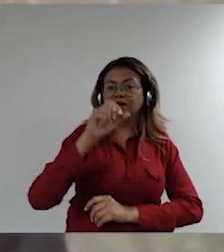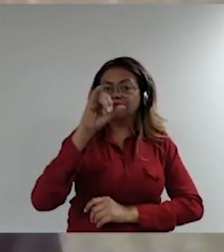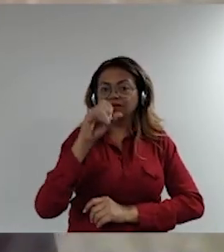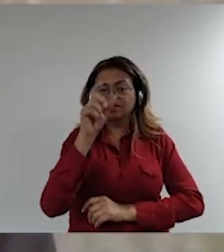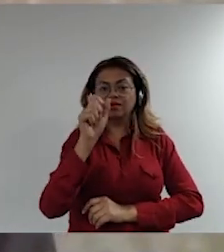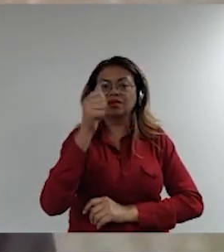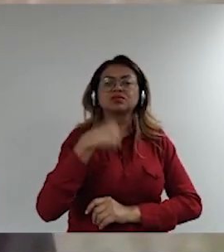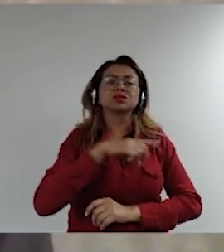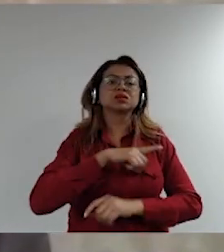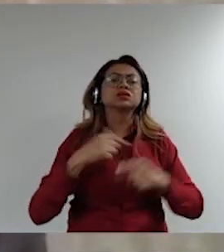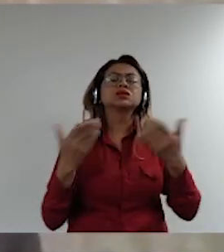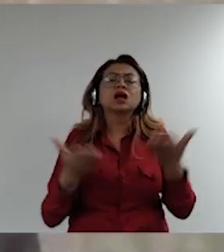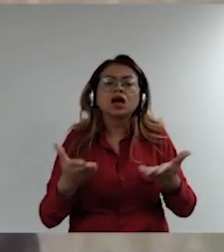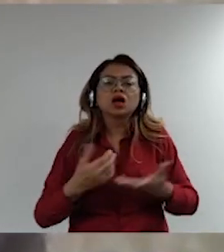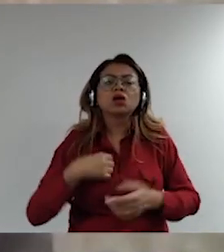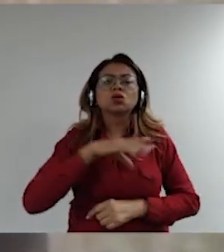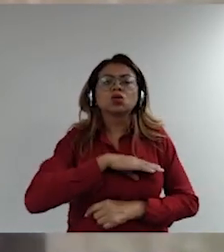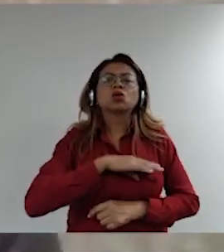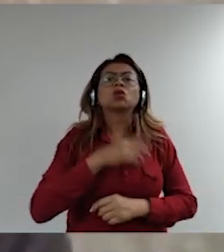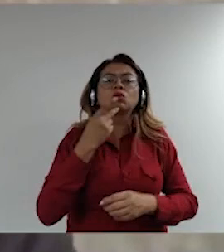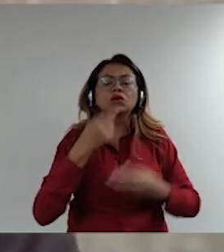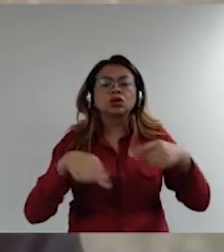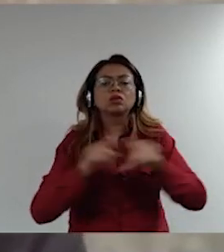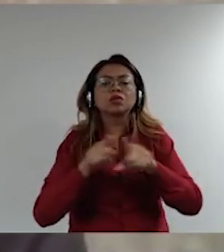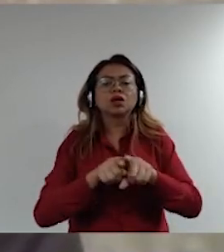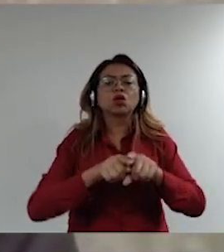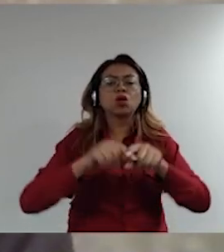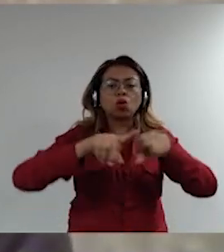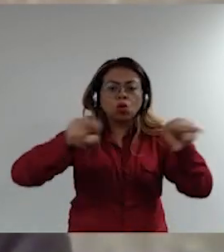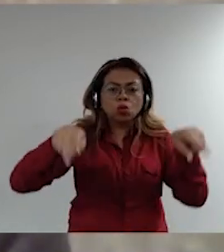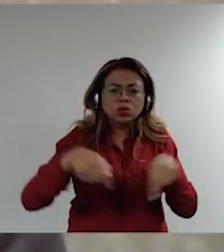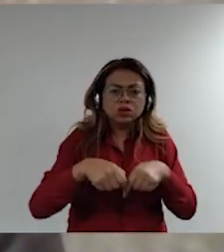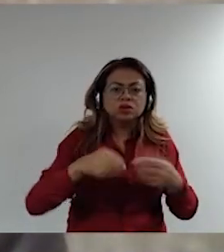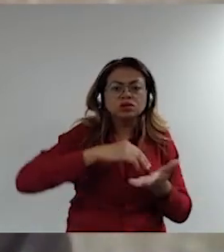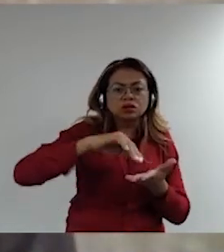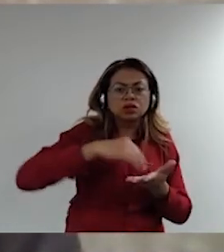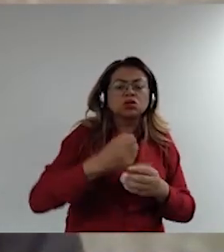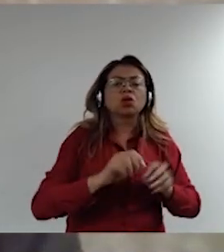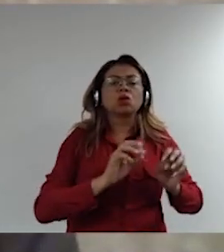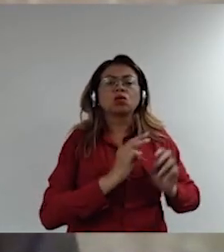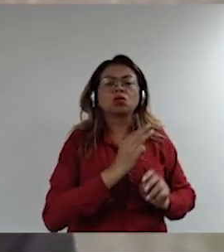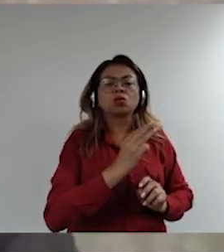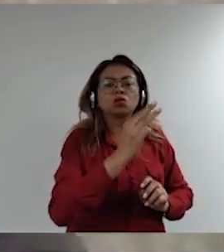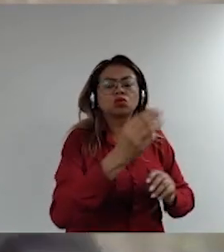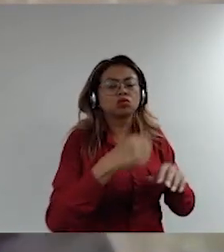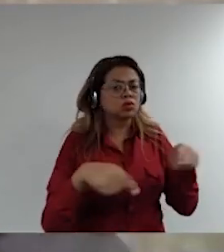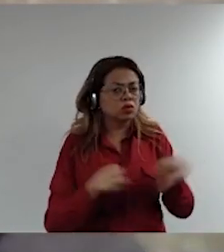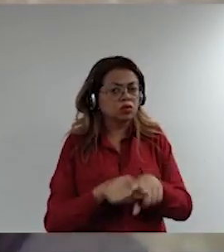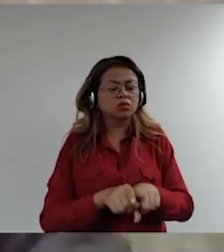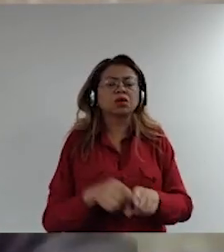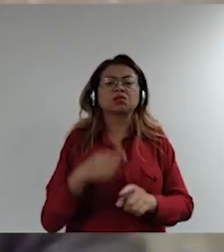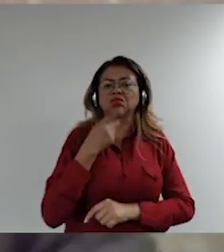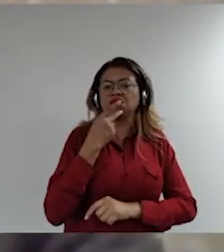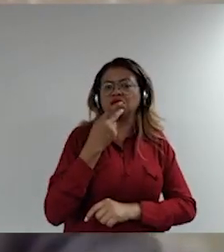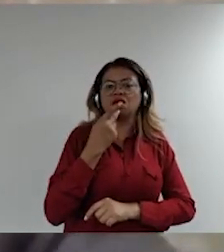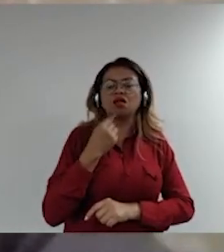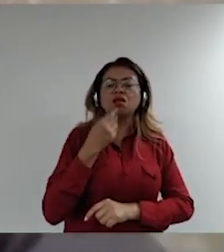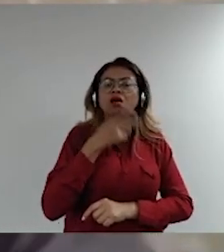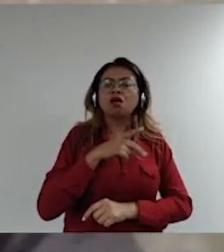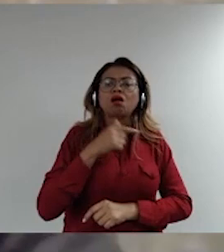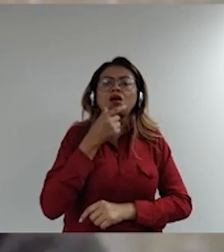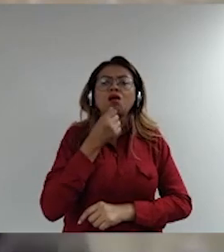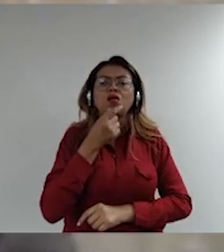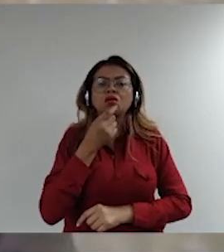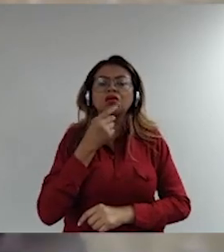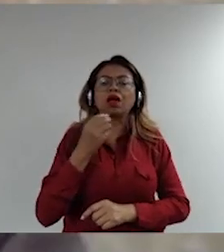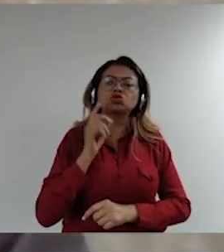estão agora com co-work. Aí alguns dizem assim, poxa, fulano está lá todo dia lá na